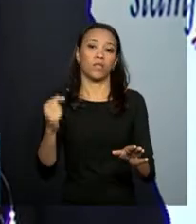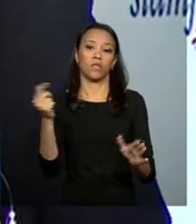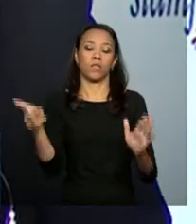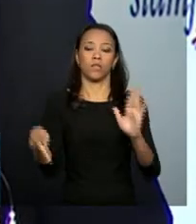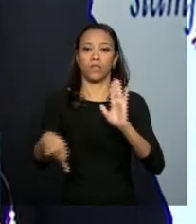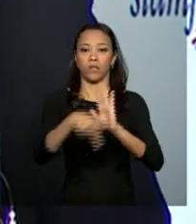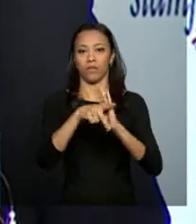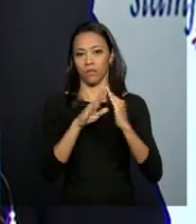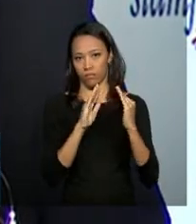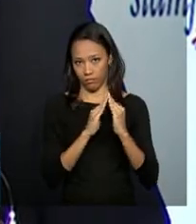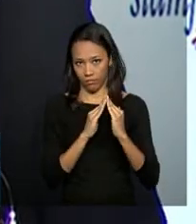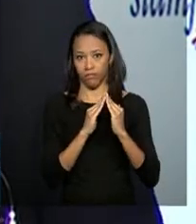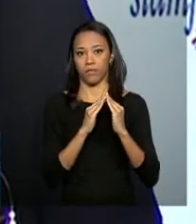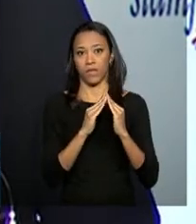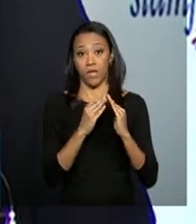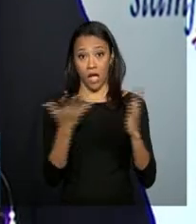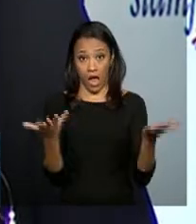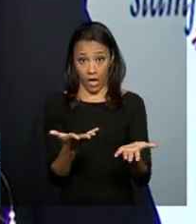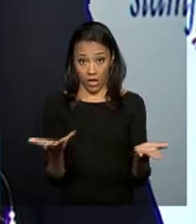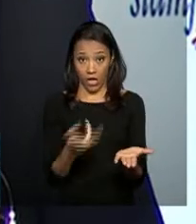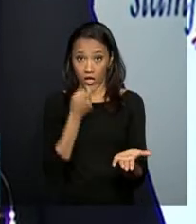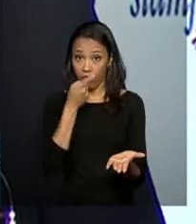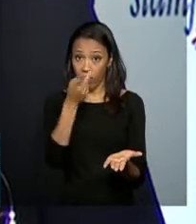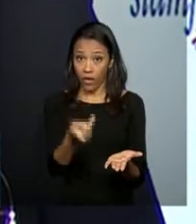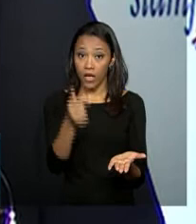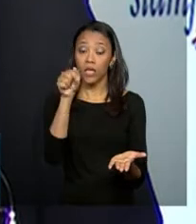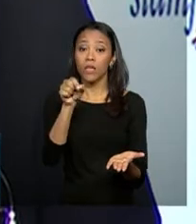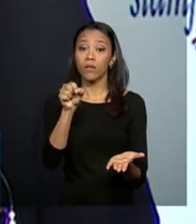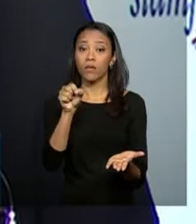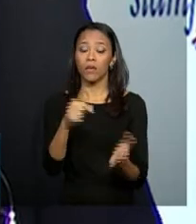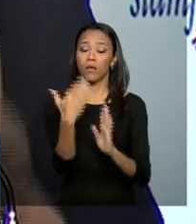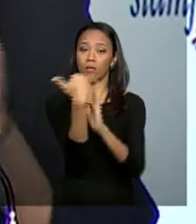quero parar e reconhecer que